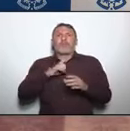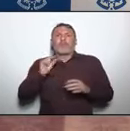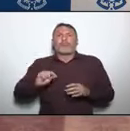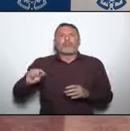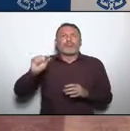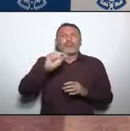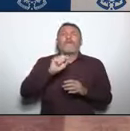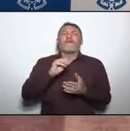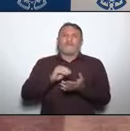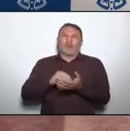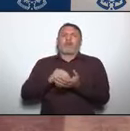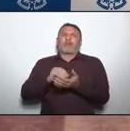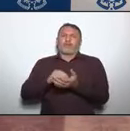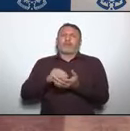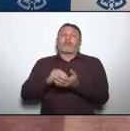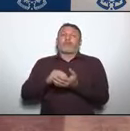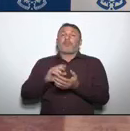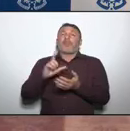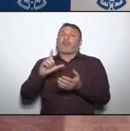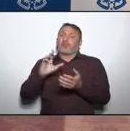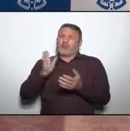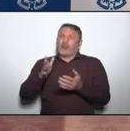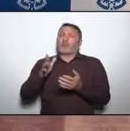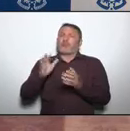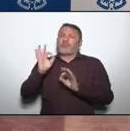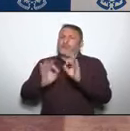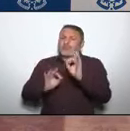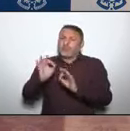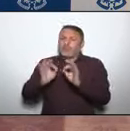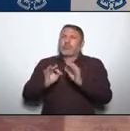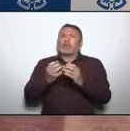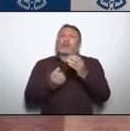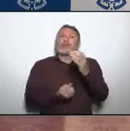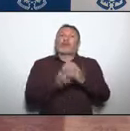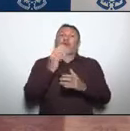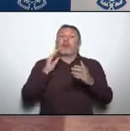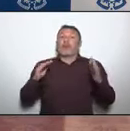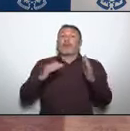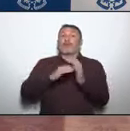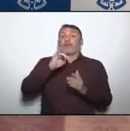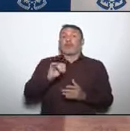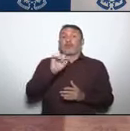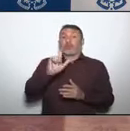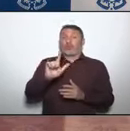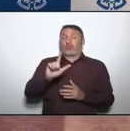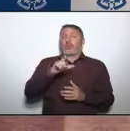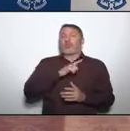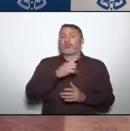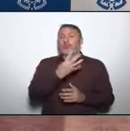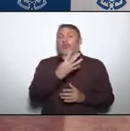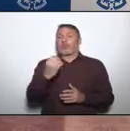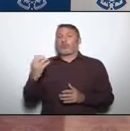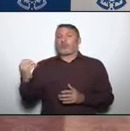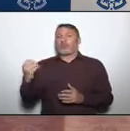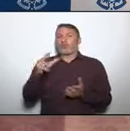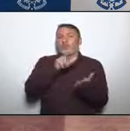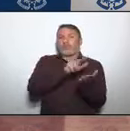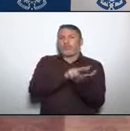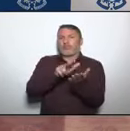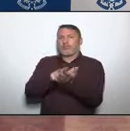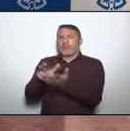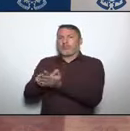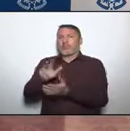abrindo até julho mais de 400 leitos. Nós temos respiradores para uma parte desses leitos e